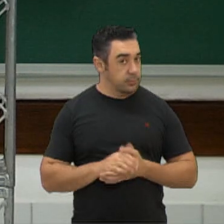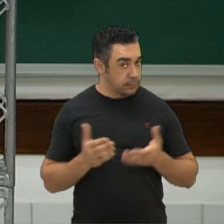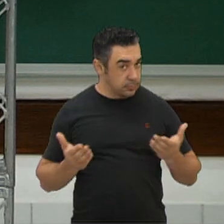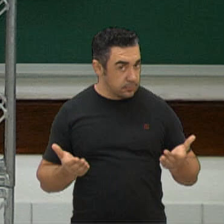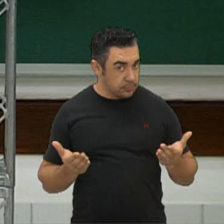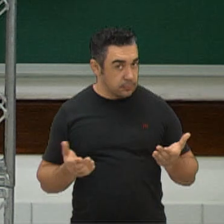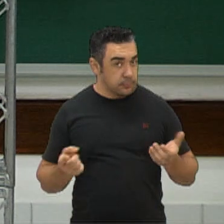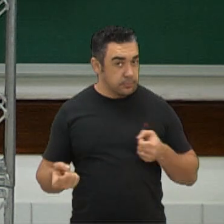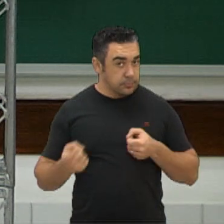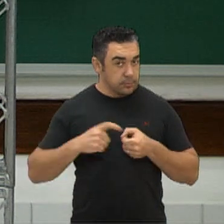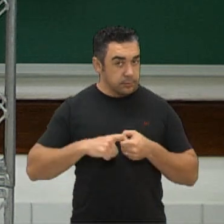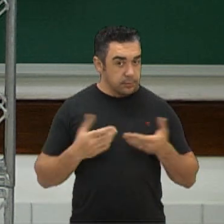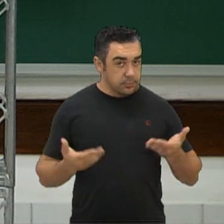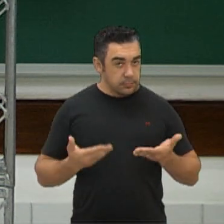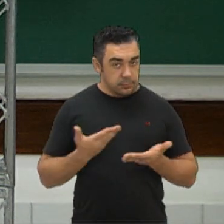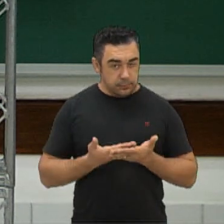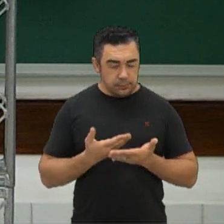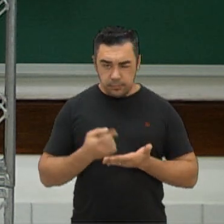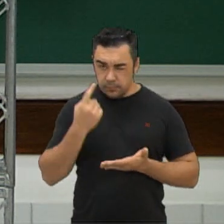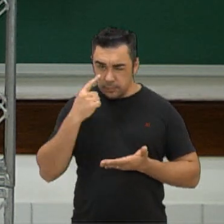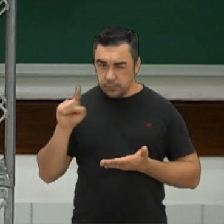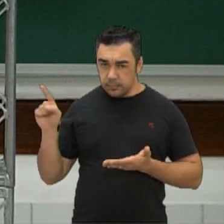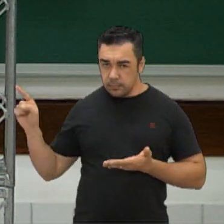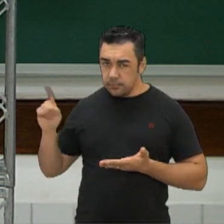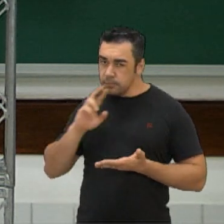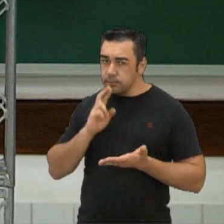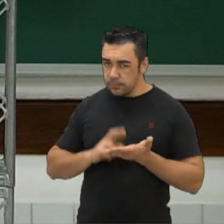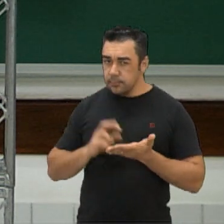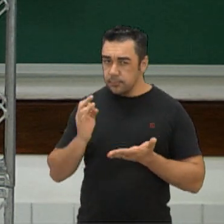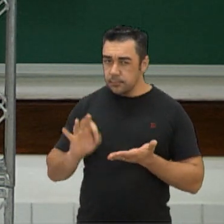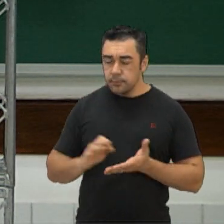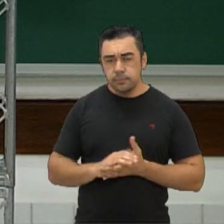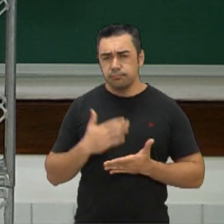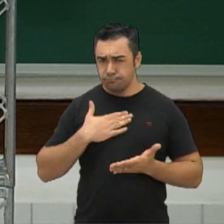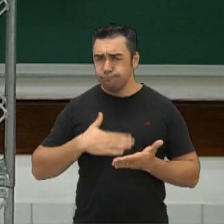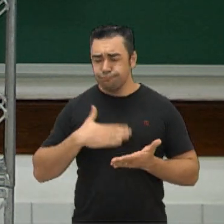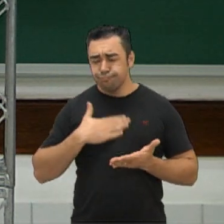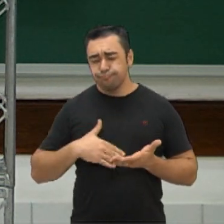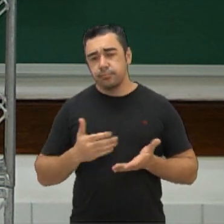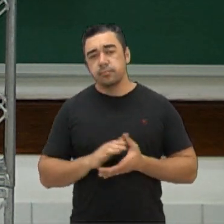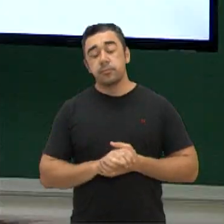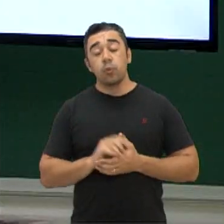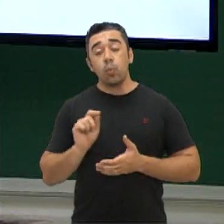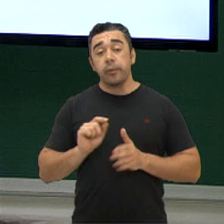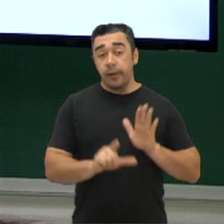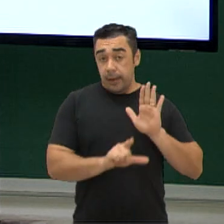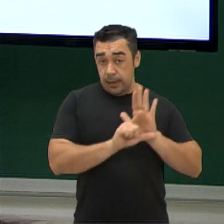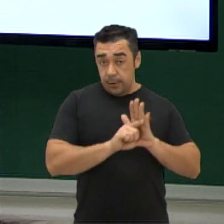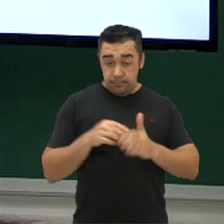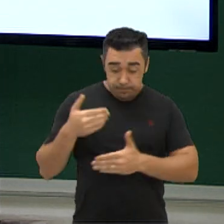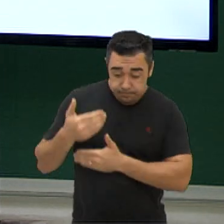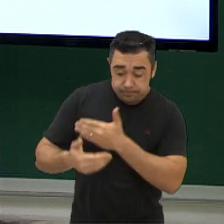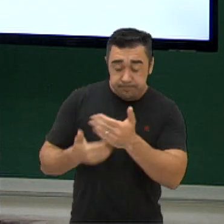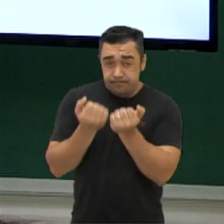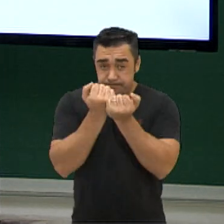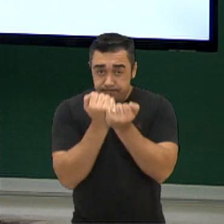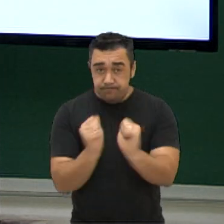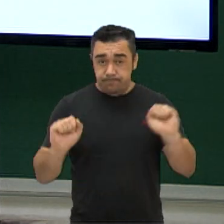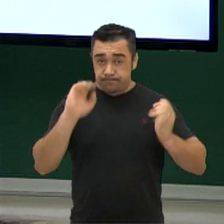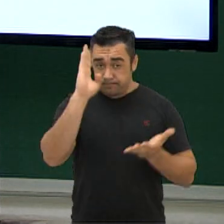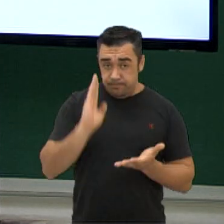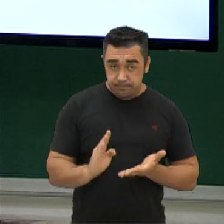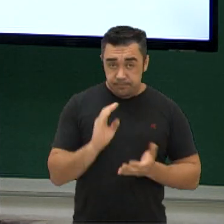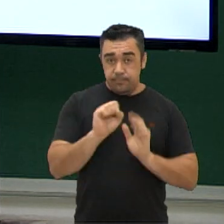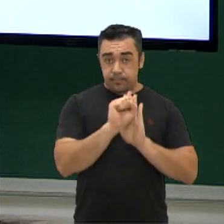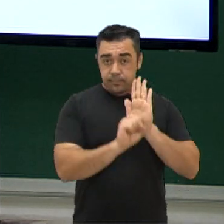E aí, pessoal, voltamos, hein? Resolveram o nosso exercício? Bem tranquilo, né? Sobre as leis do processo abolicionista no Brasil,